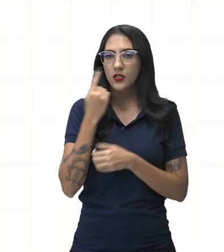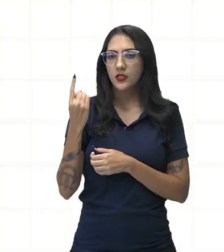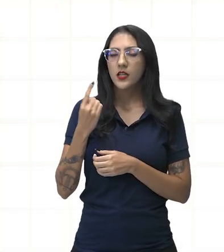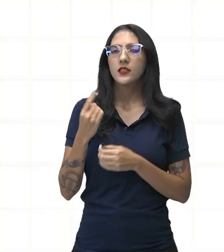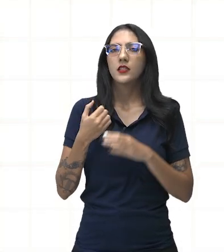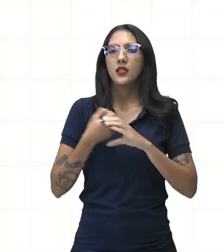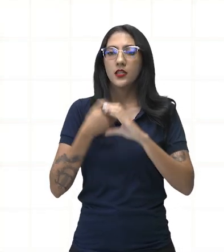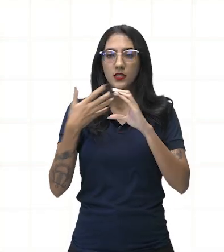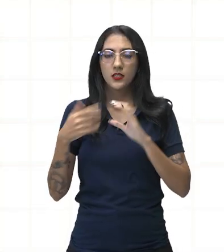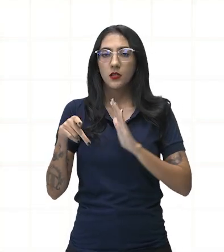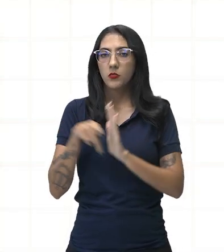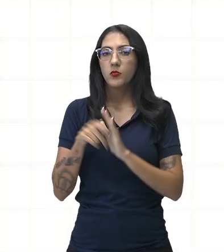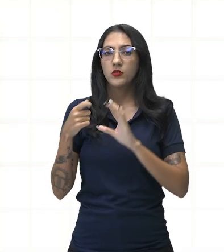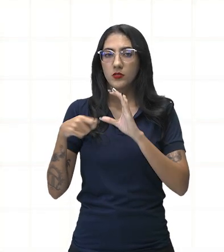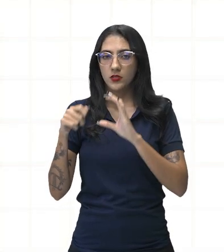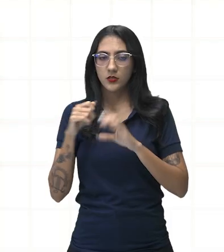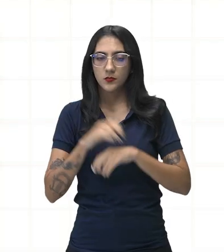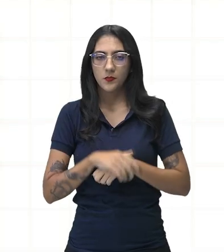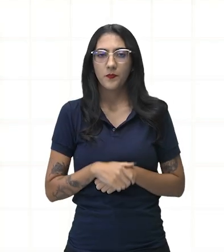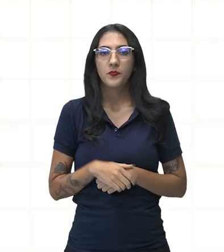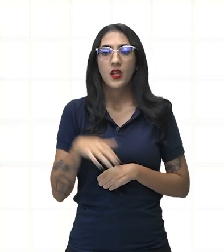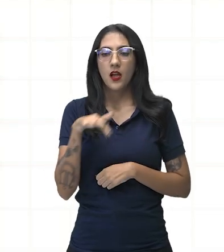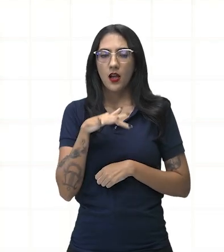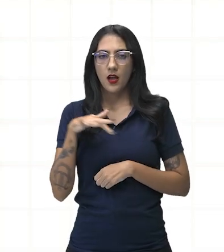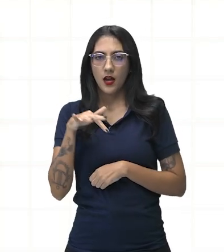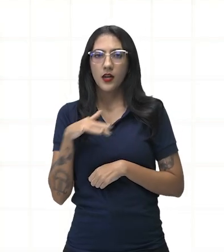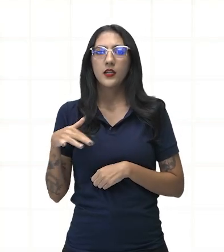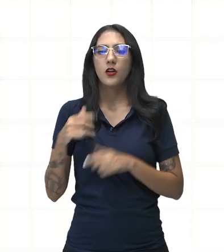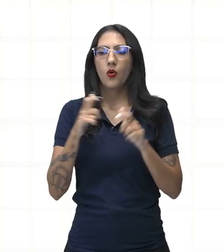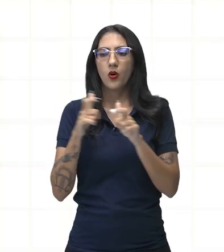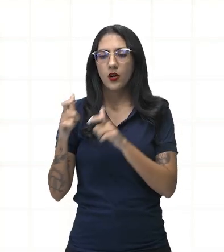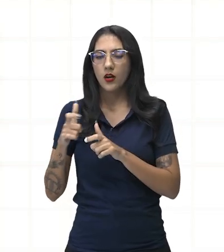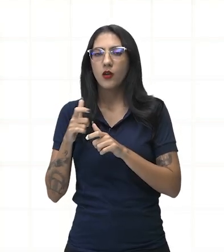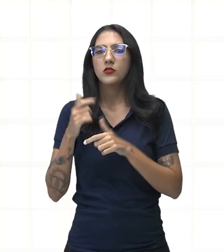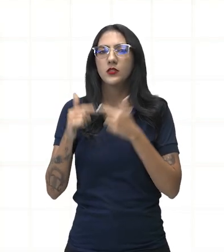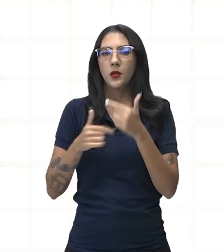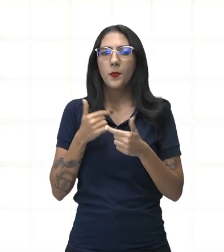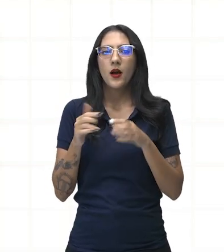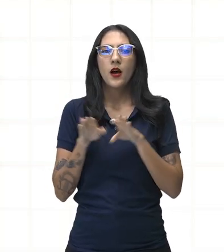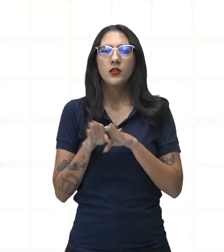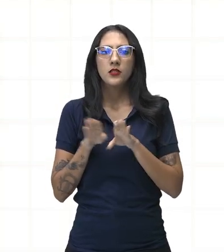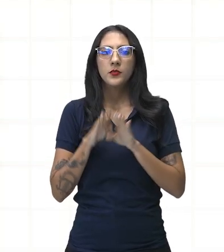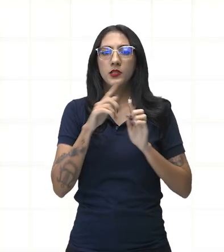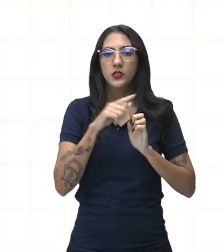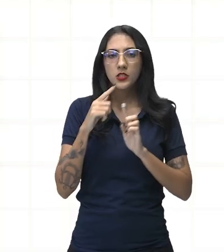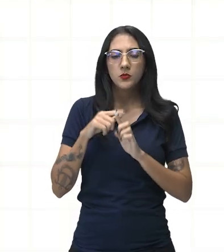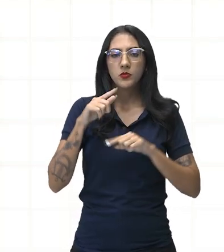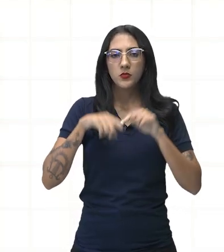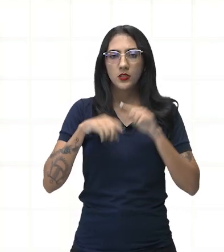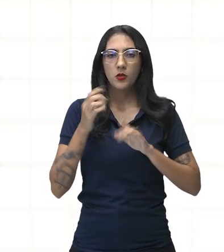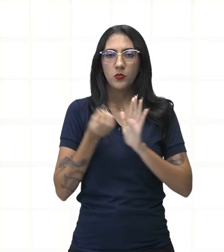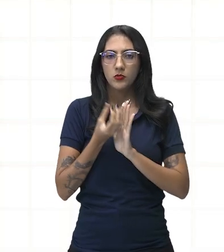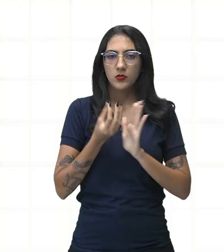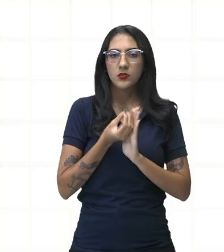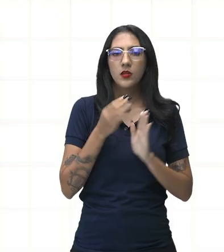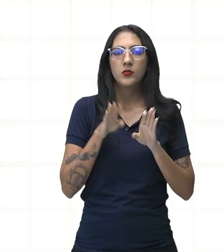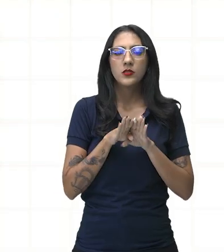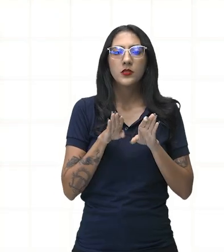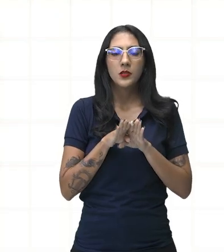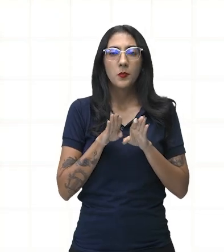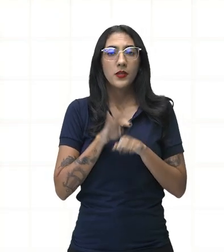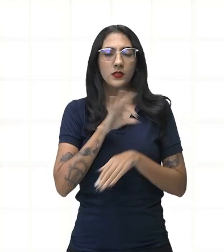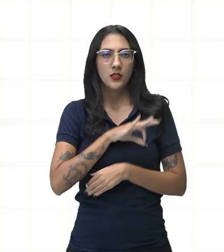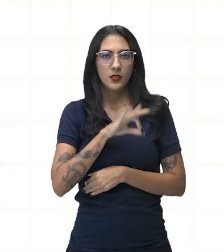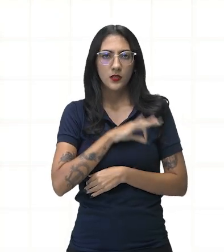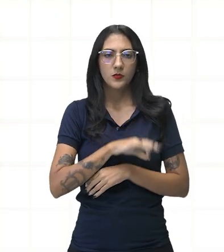sistema capitalista, economia de mercado, propriedade privada dos meios de produção e o trabalho assalariado. Mas não para aí